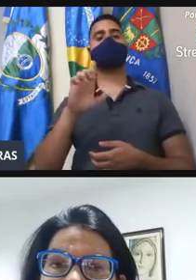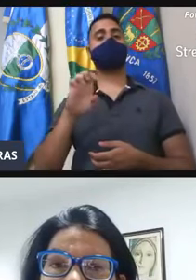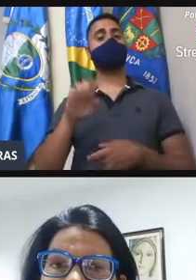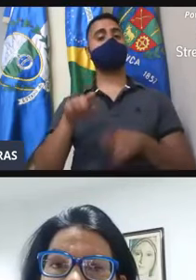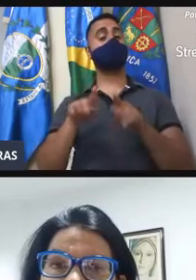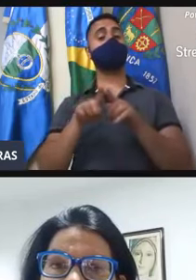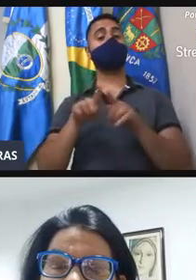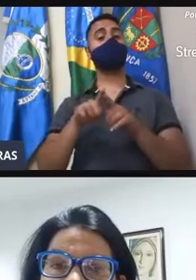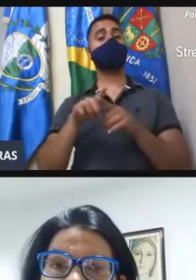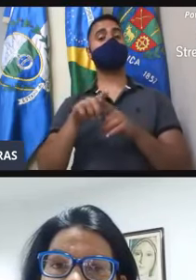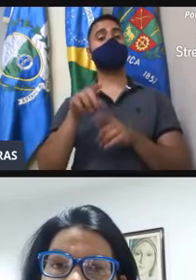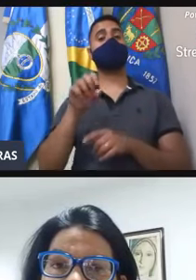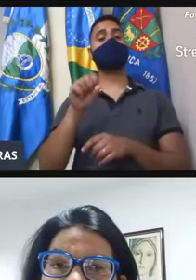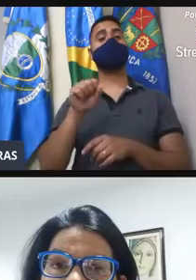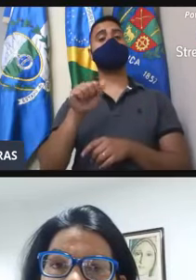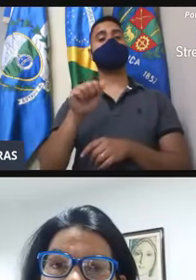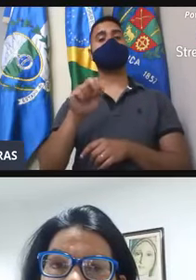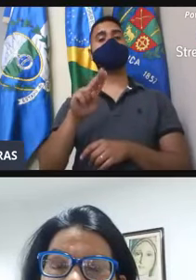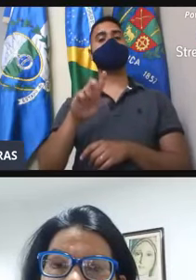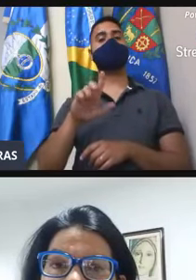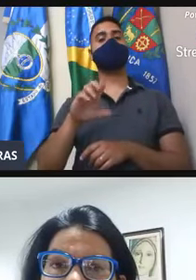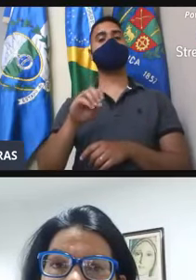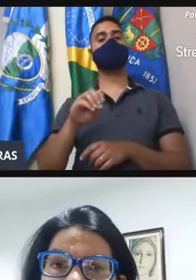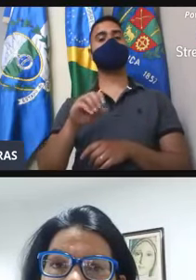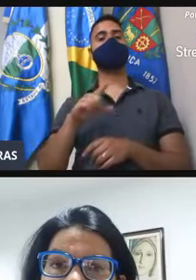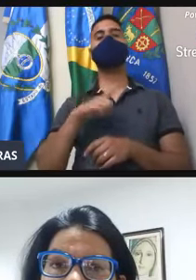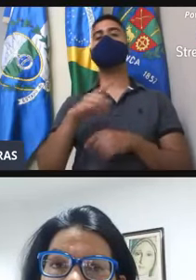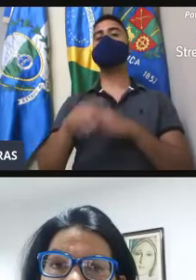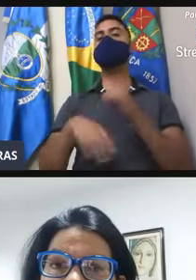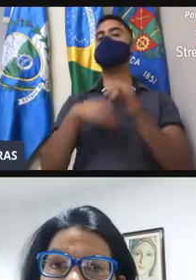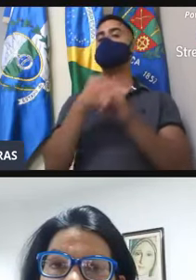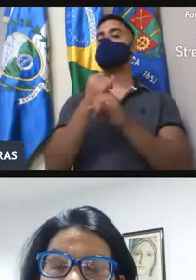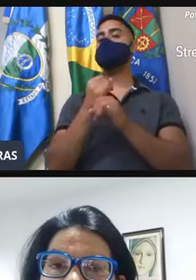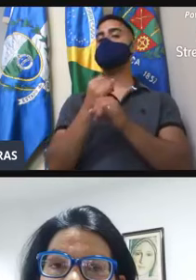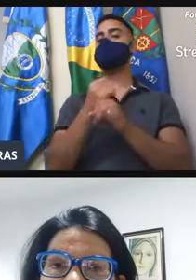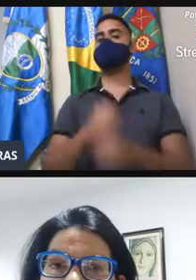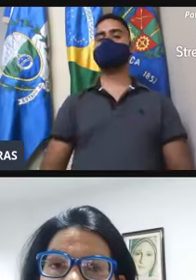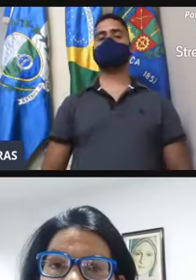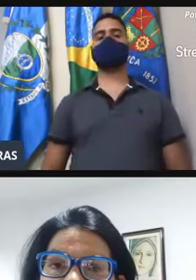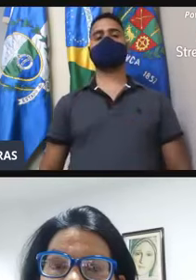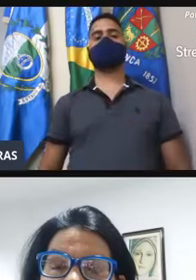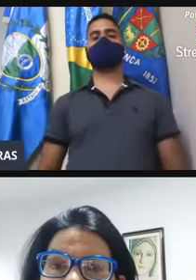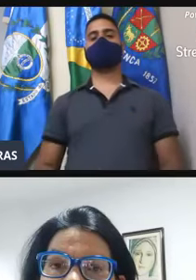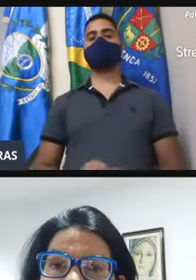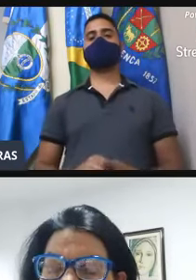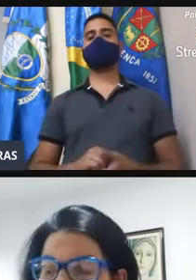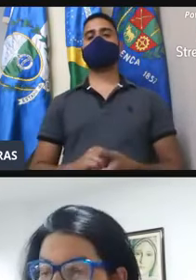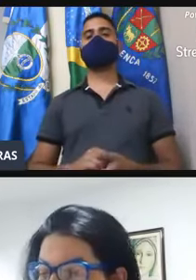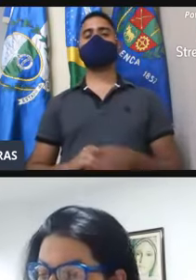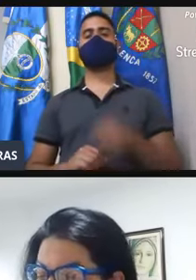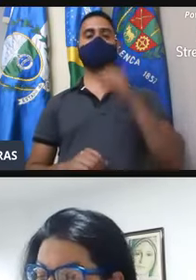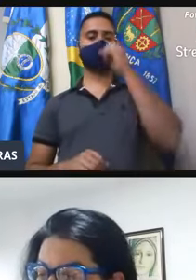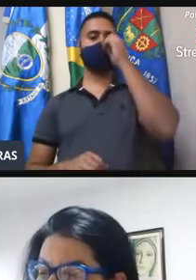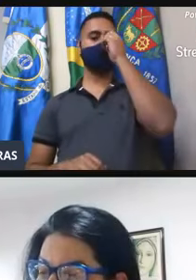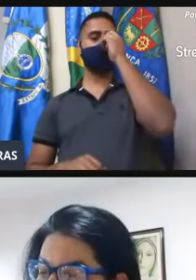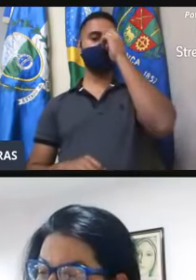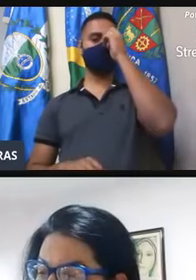vereador Dr. Saulo, que já se encontra na sessão presente de maneira online.